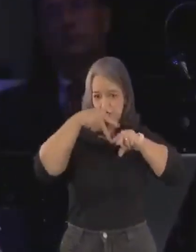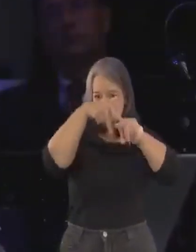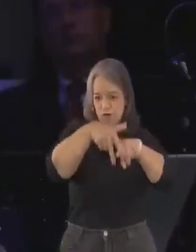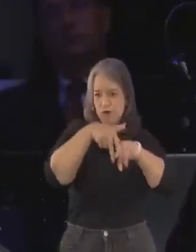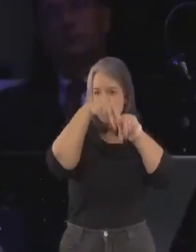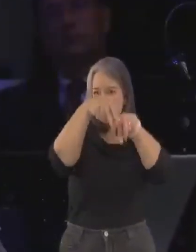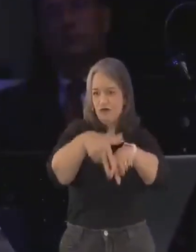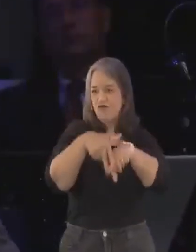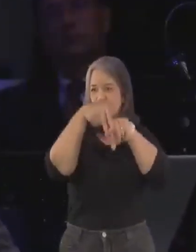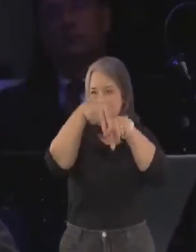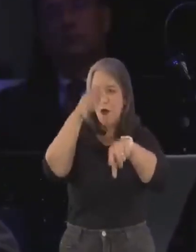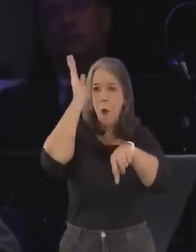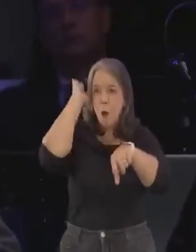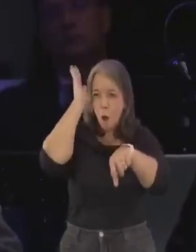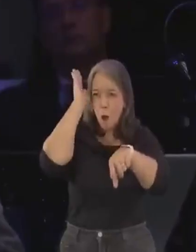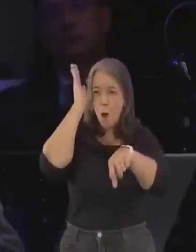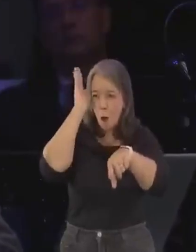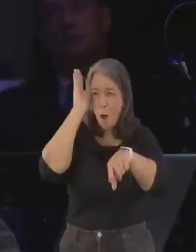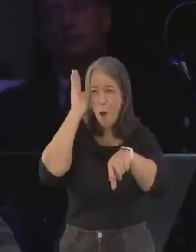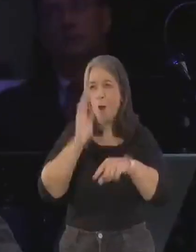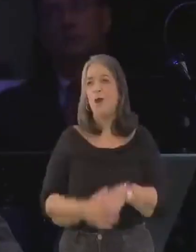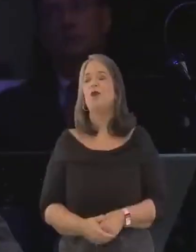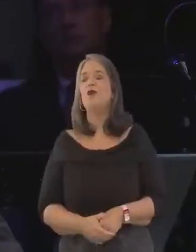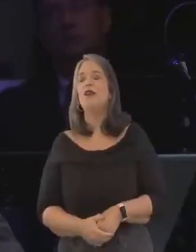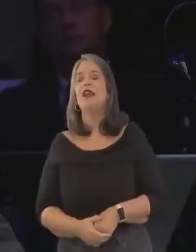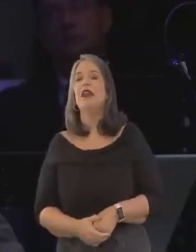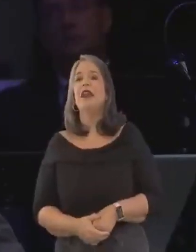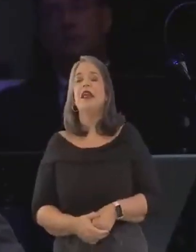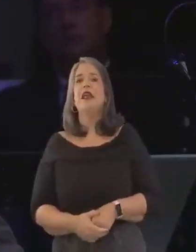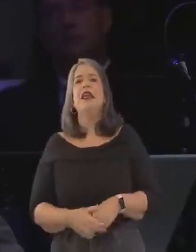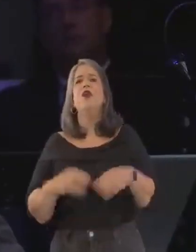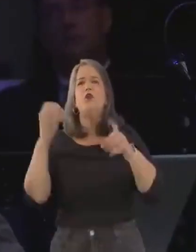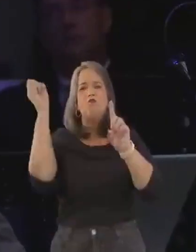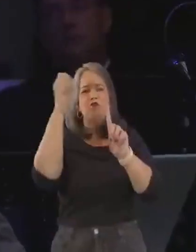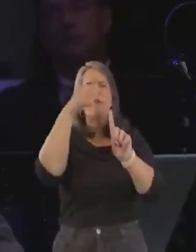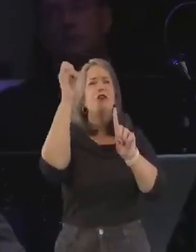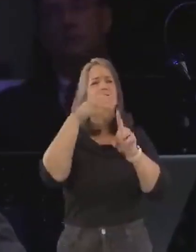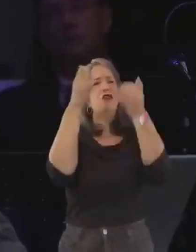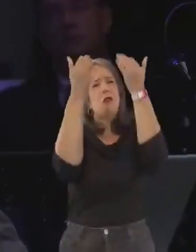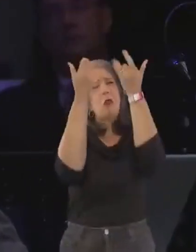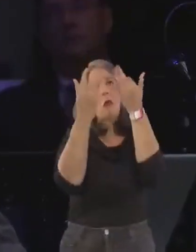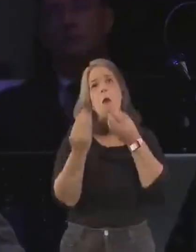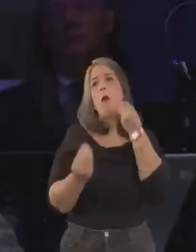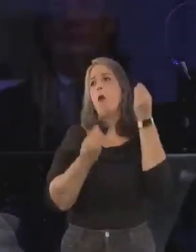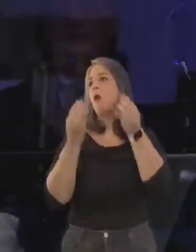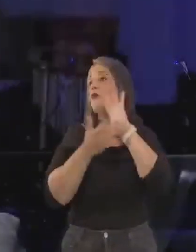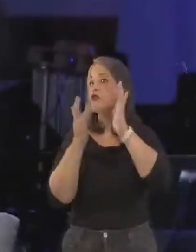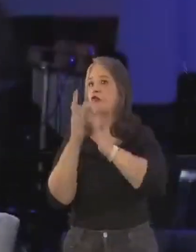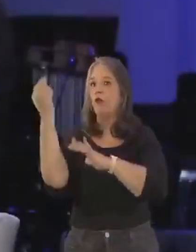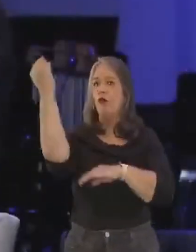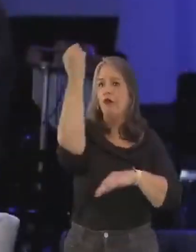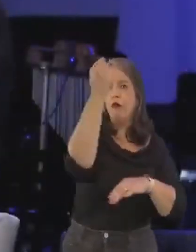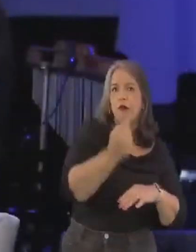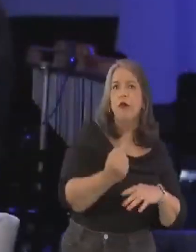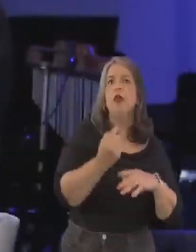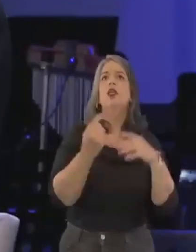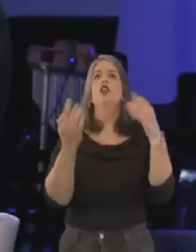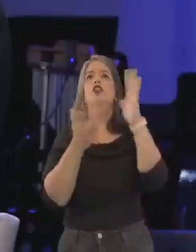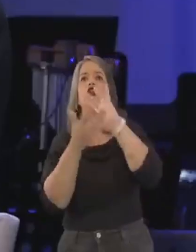Esses profetas descreveram diversos aspectos da vinda, vida, morte e missão de